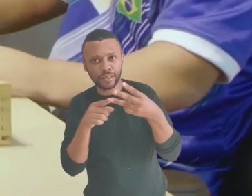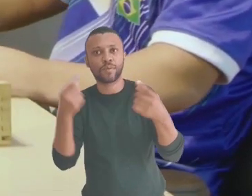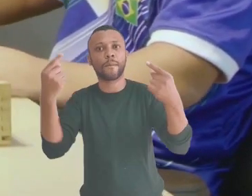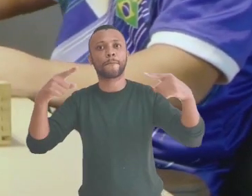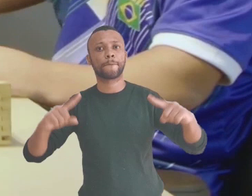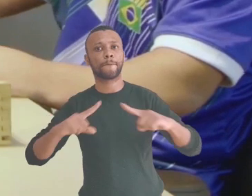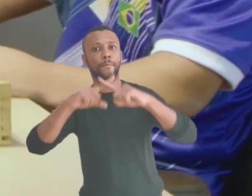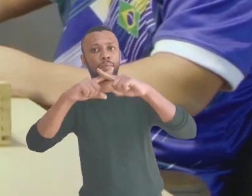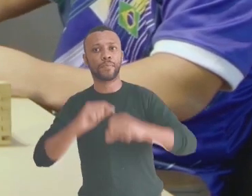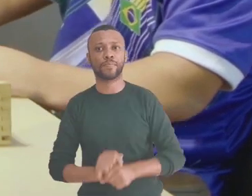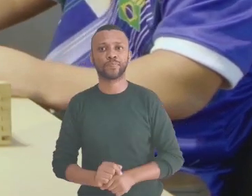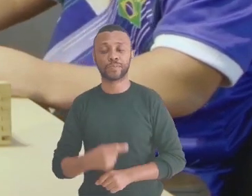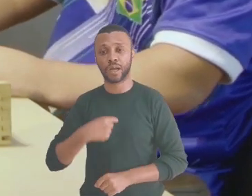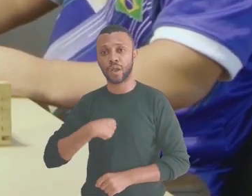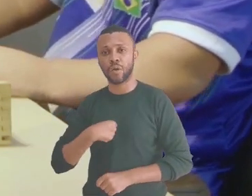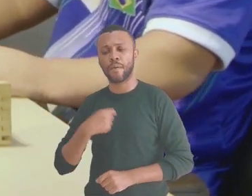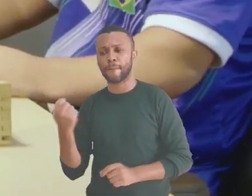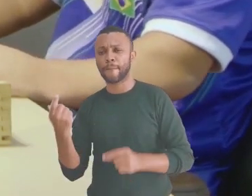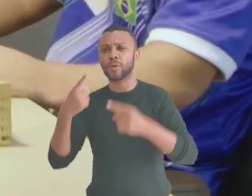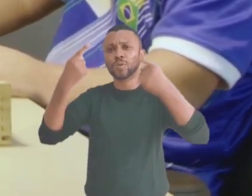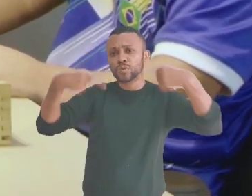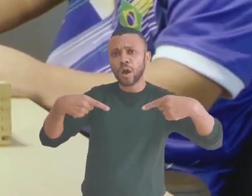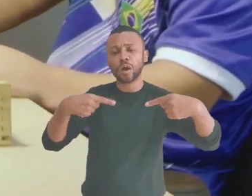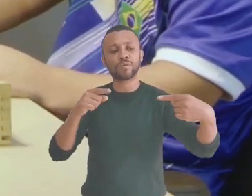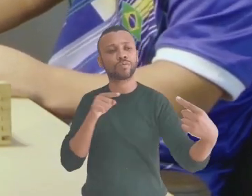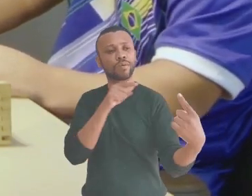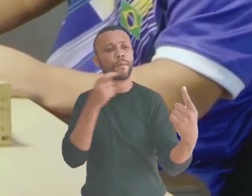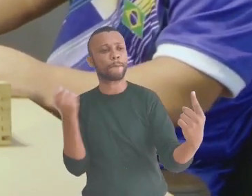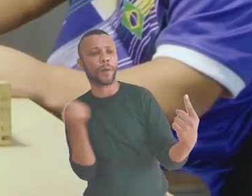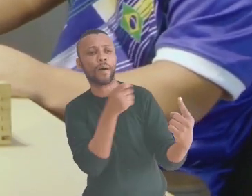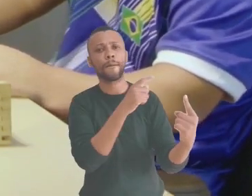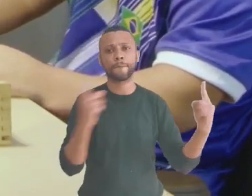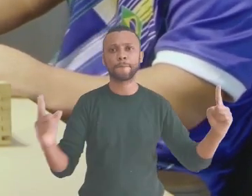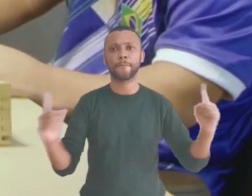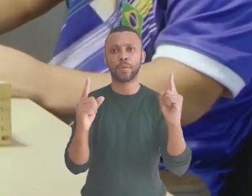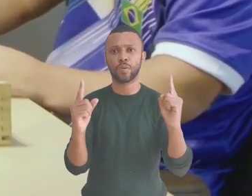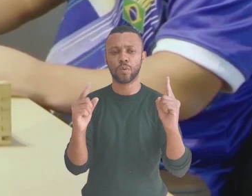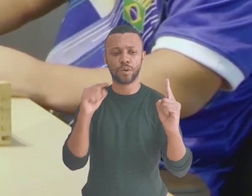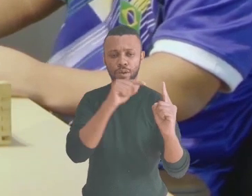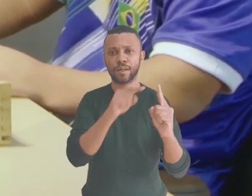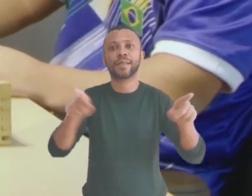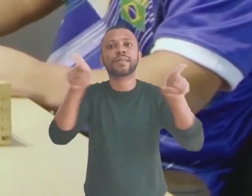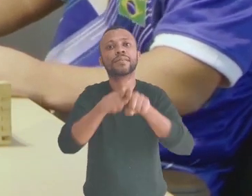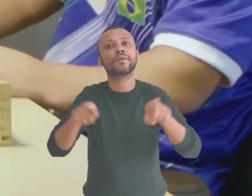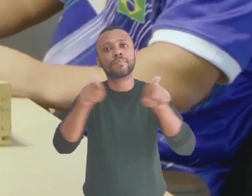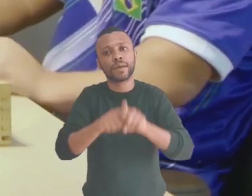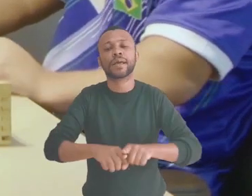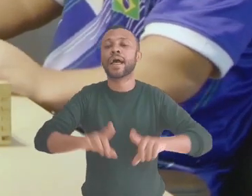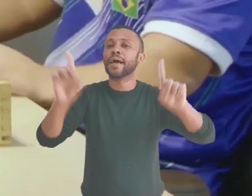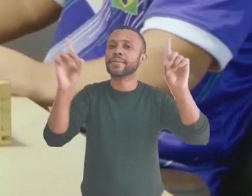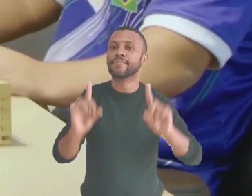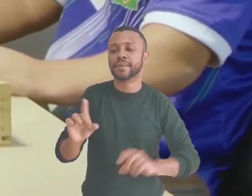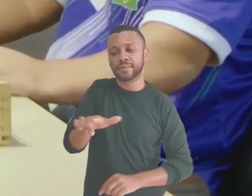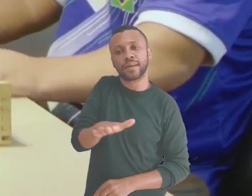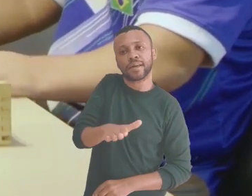joga eu com outra pessoa. Lá no E a outra pessoa tem nanismo. Também tem nanismo. Tem que ter nanismo. Tá? Nós